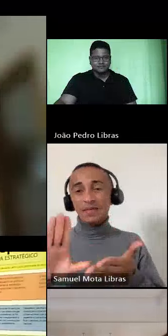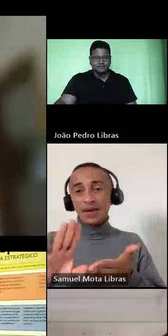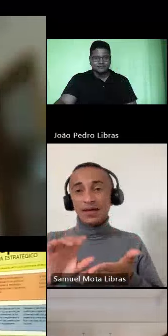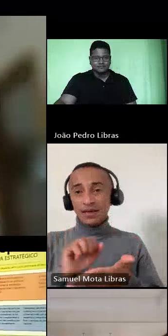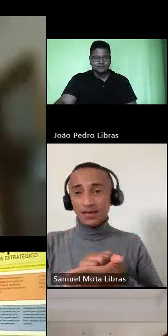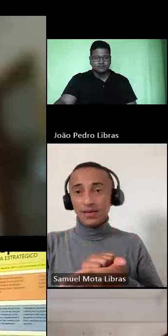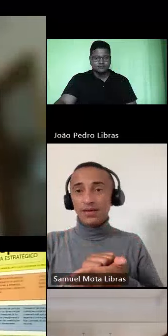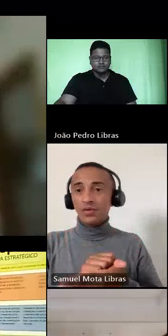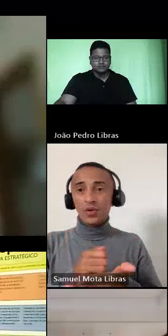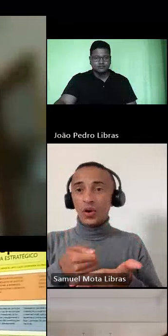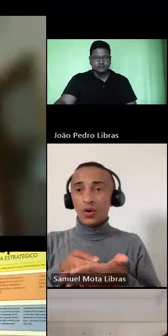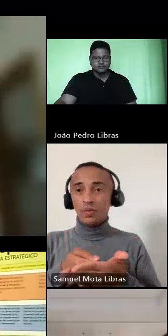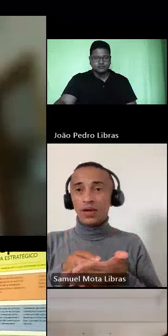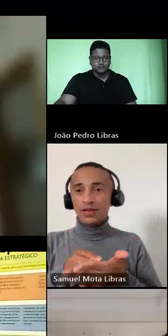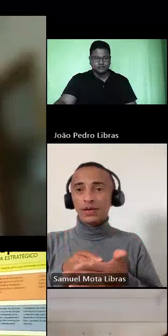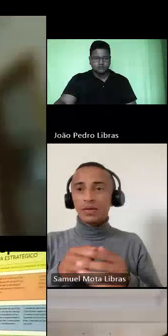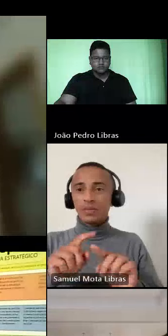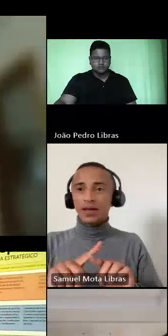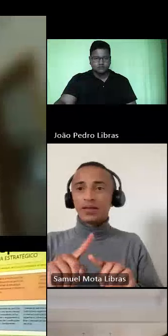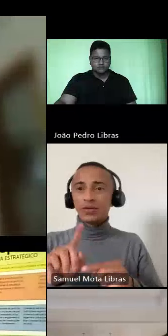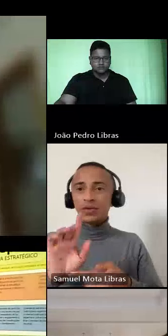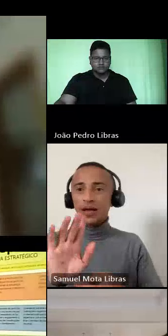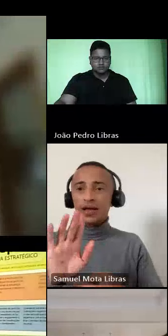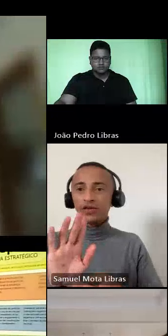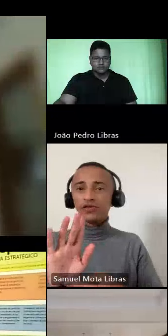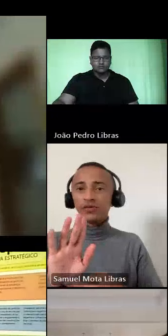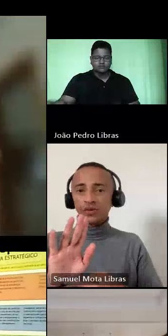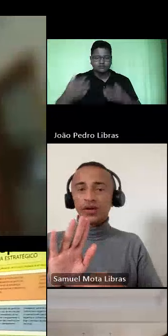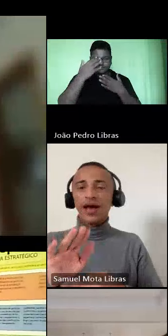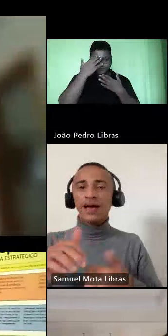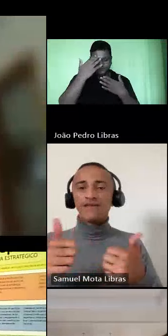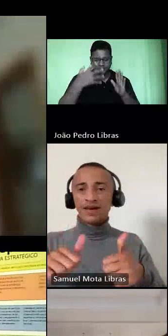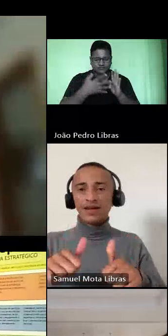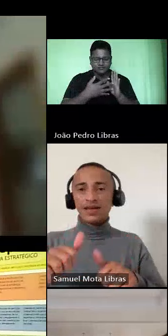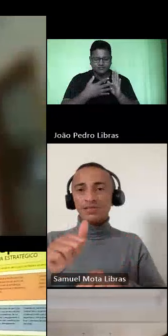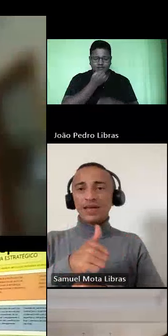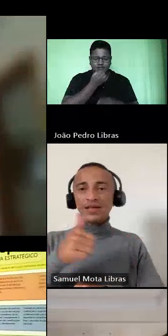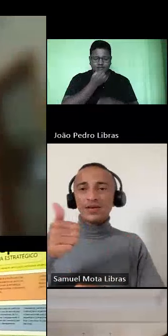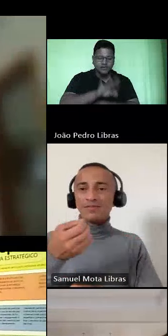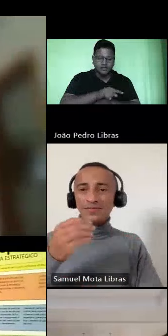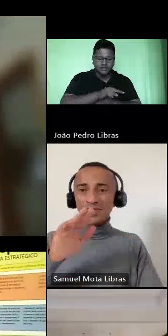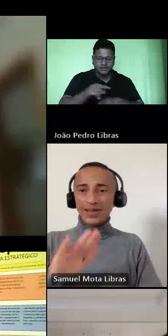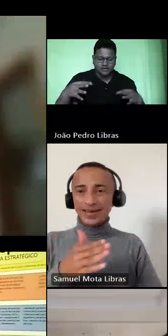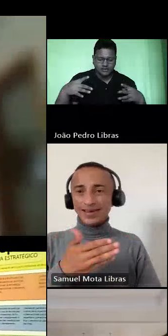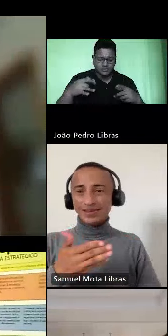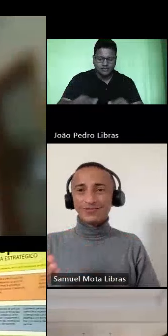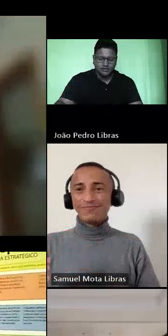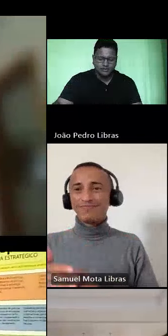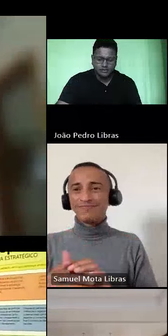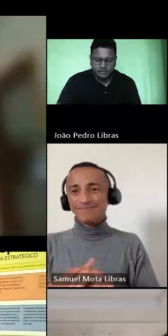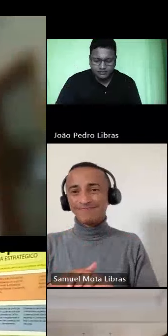certificado mas nos ajuda avaliar e melhorar uma boa tarde boa tarde